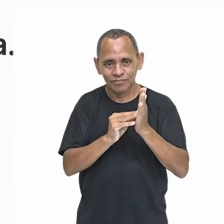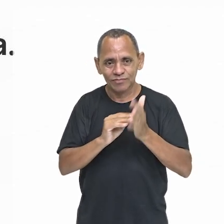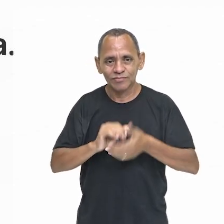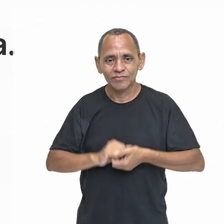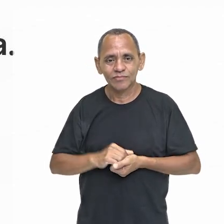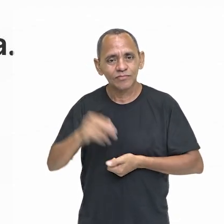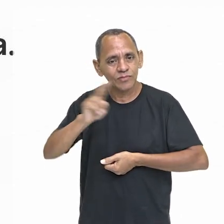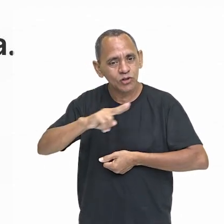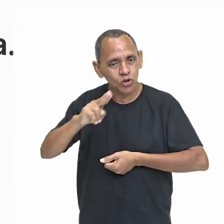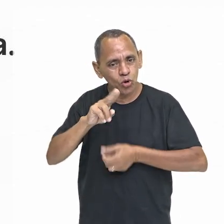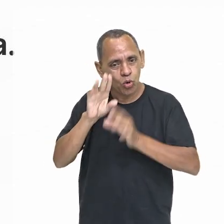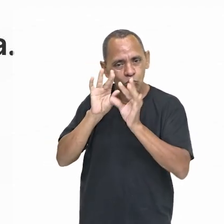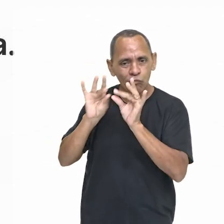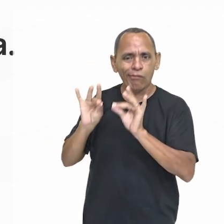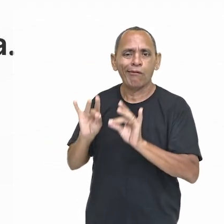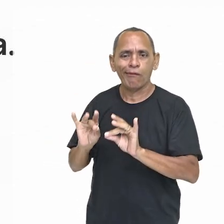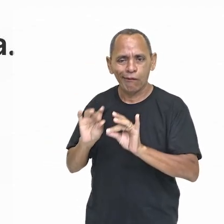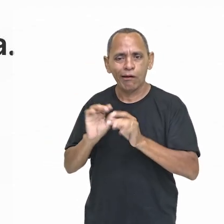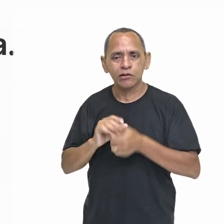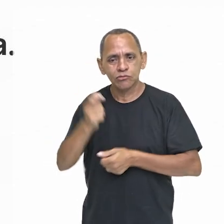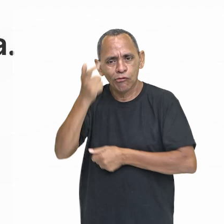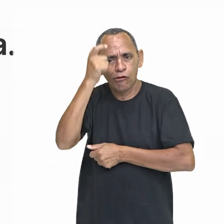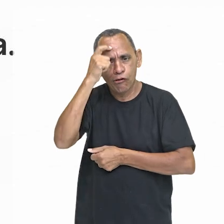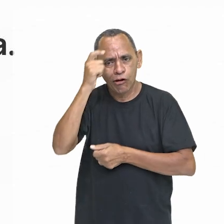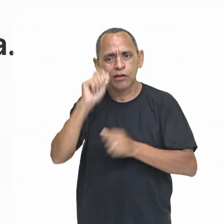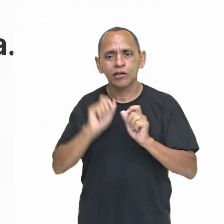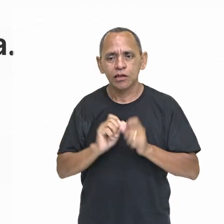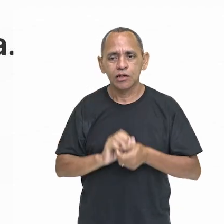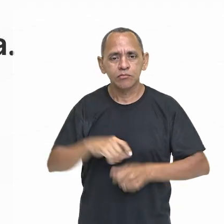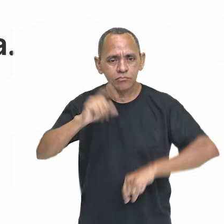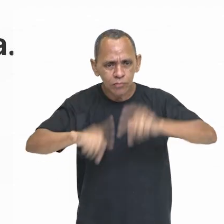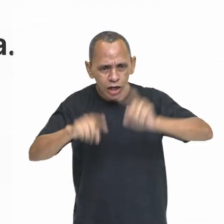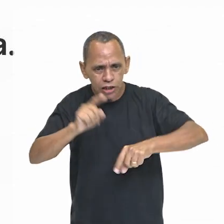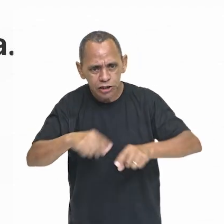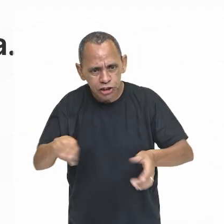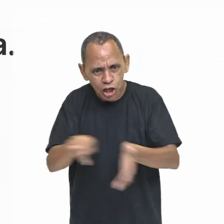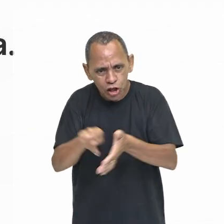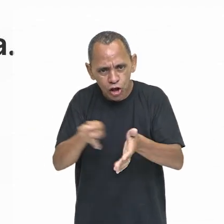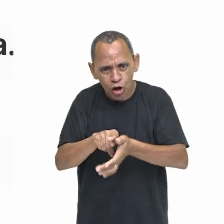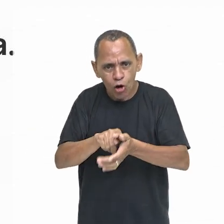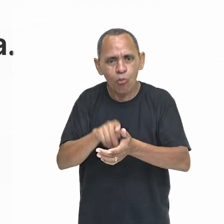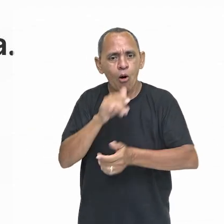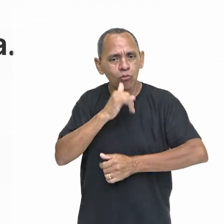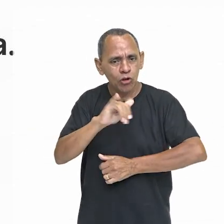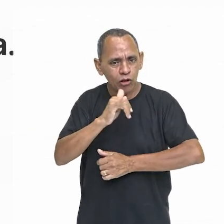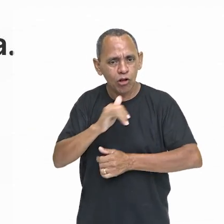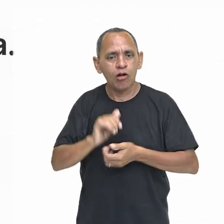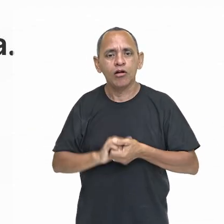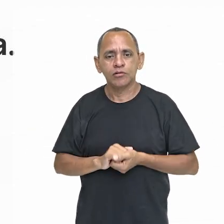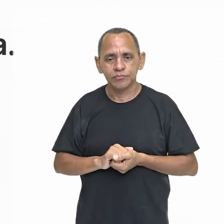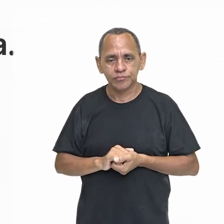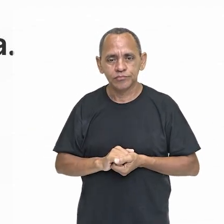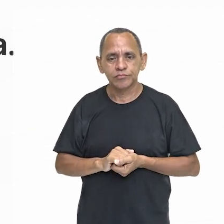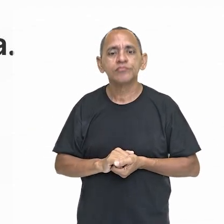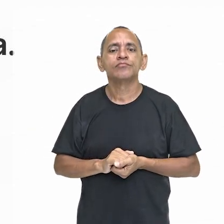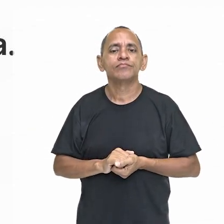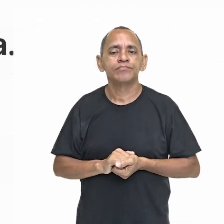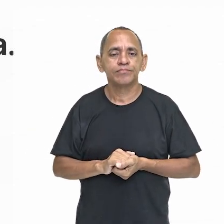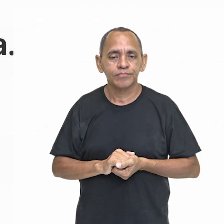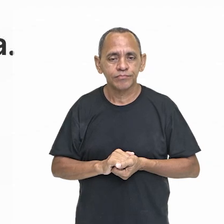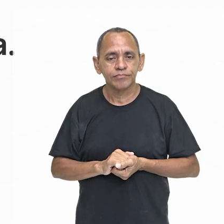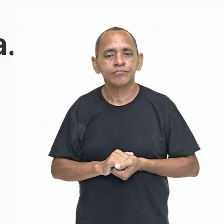conhecimento, uso e descarte consciente de equipamentos eletrônicos, exames